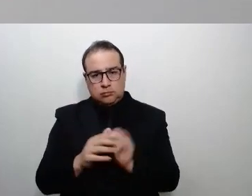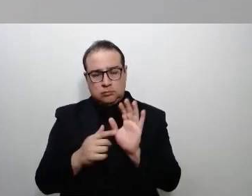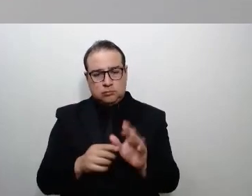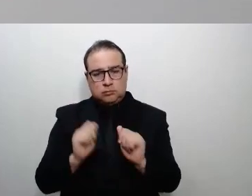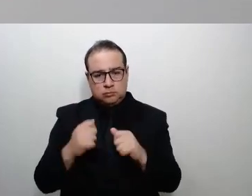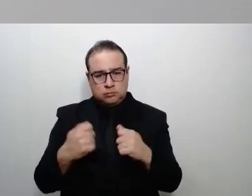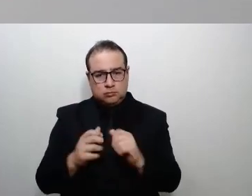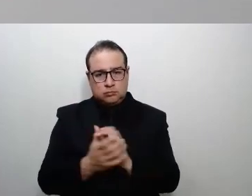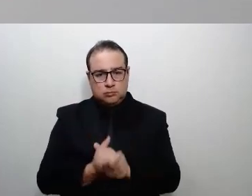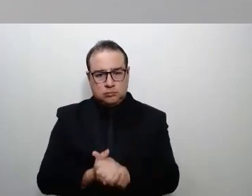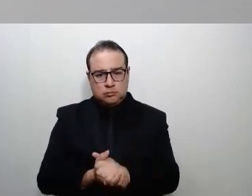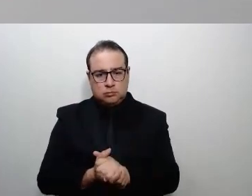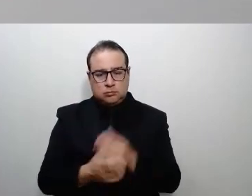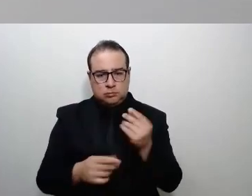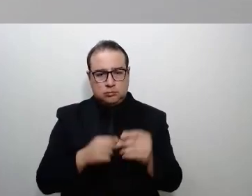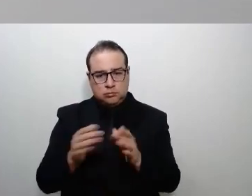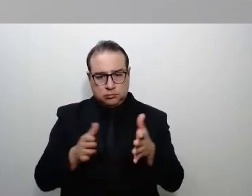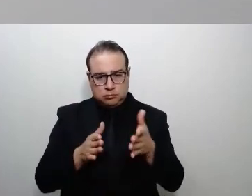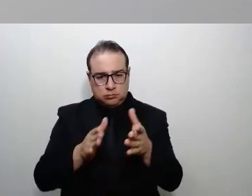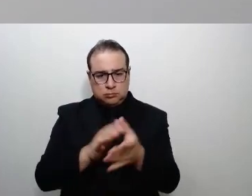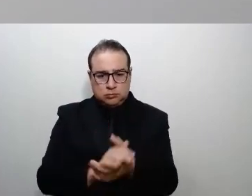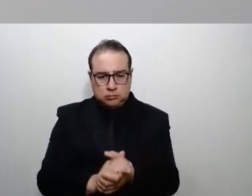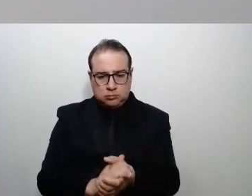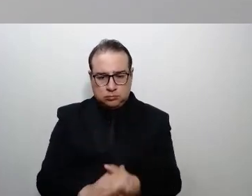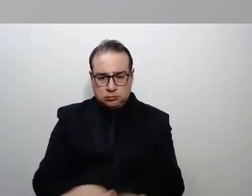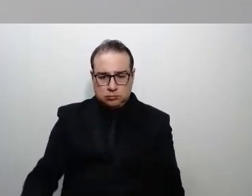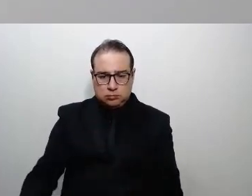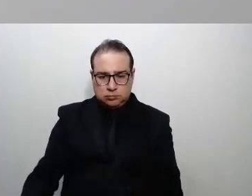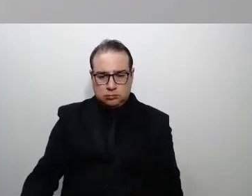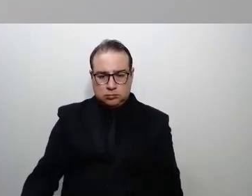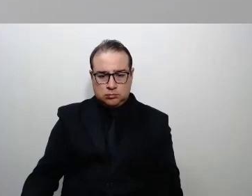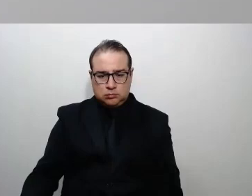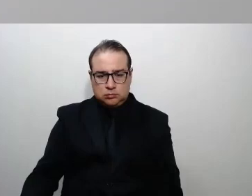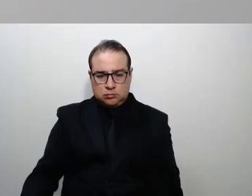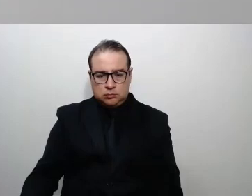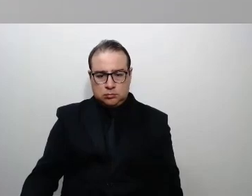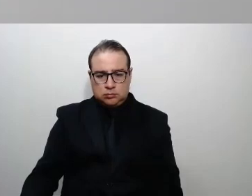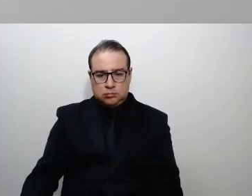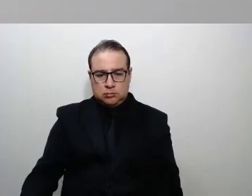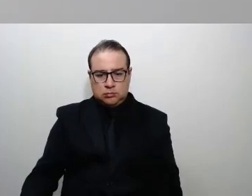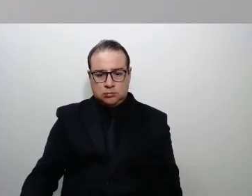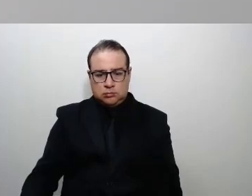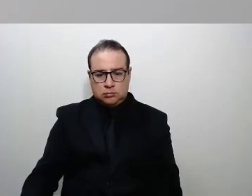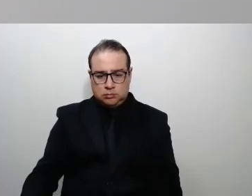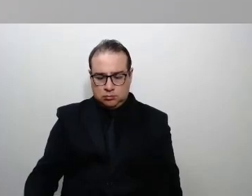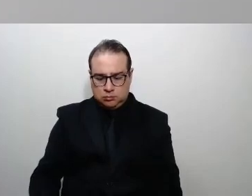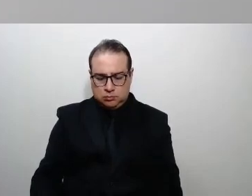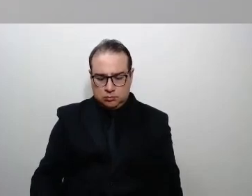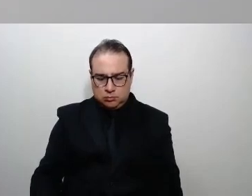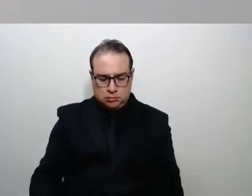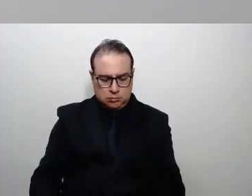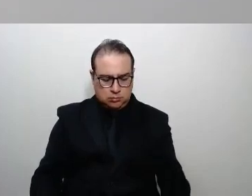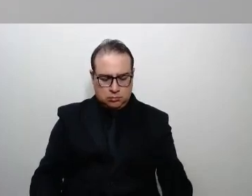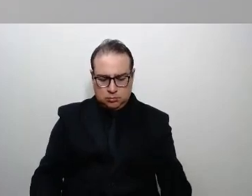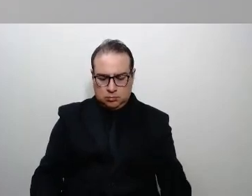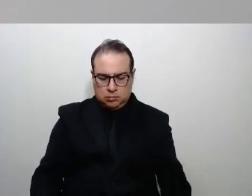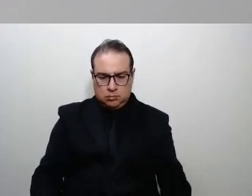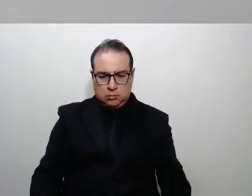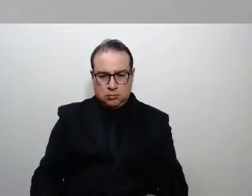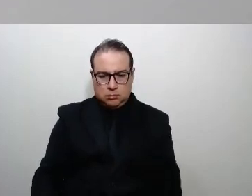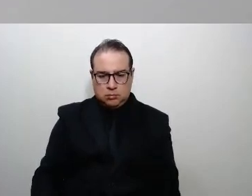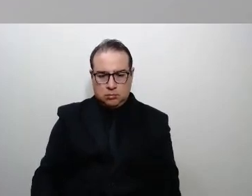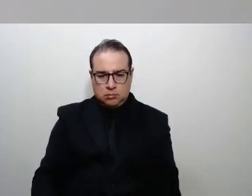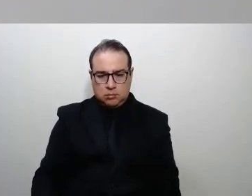precisam ter um rumo Então as várias da infância vem adotando esse projeto para